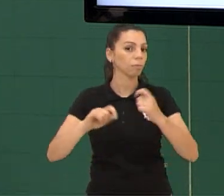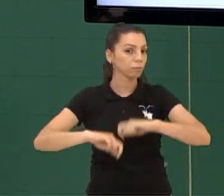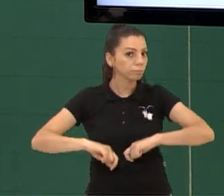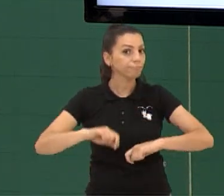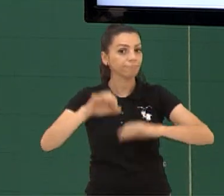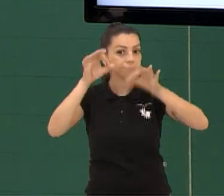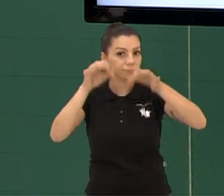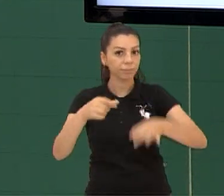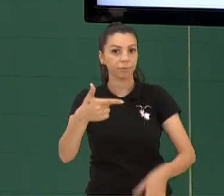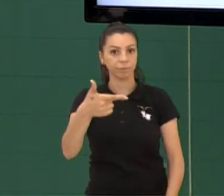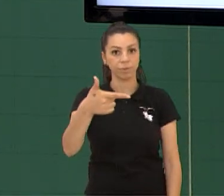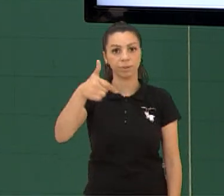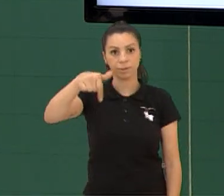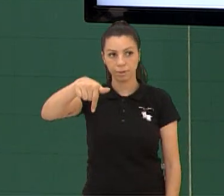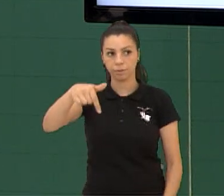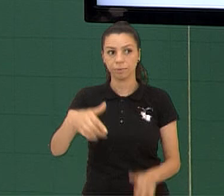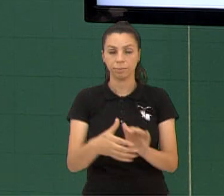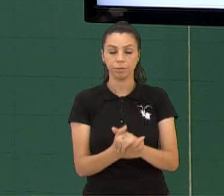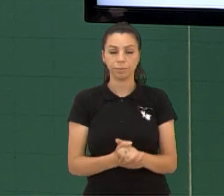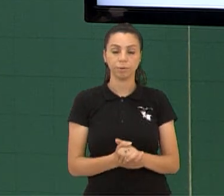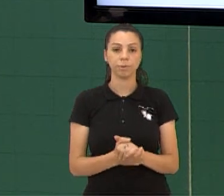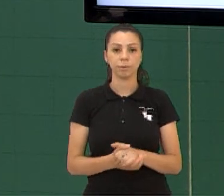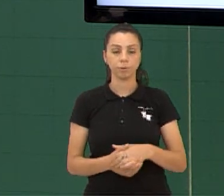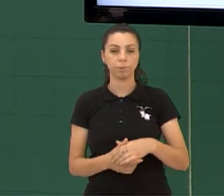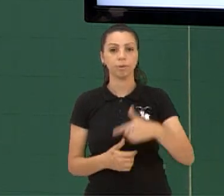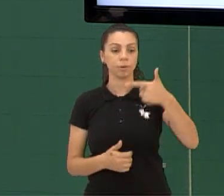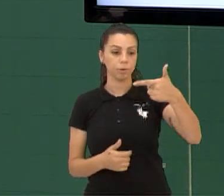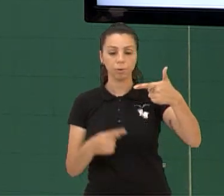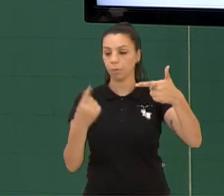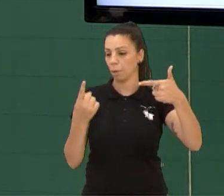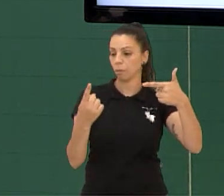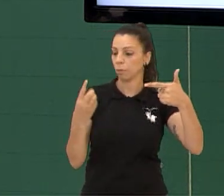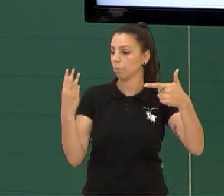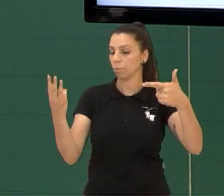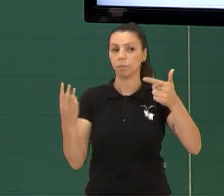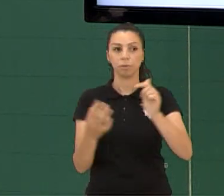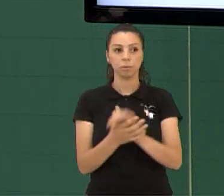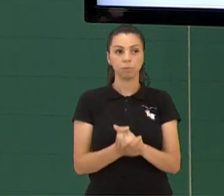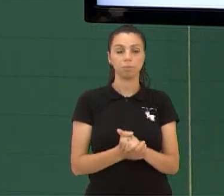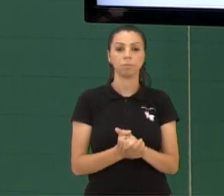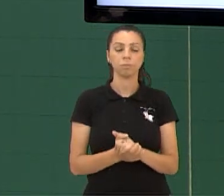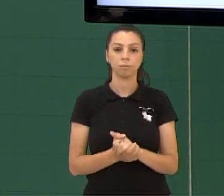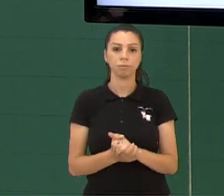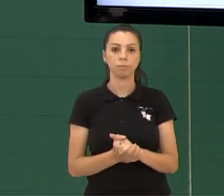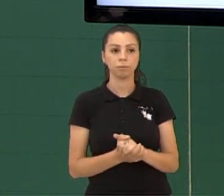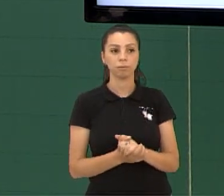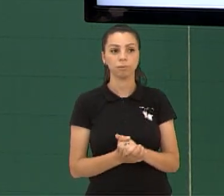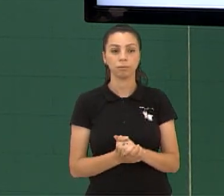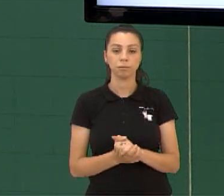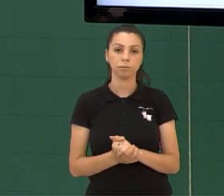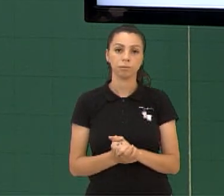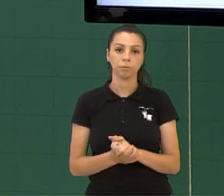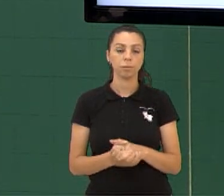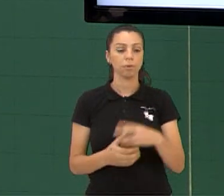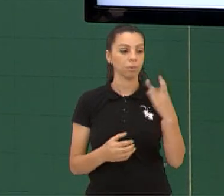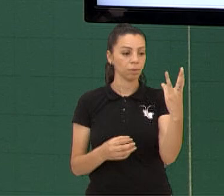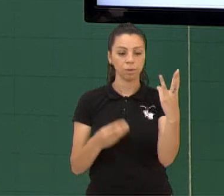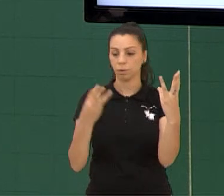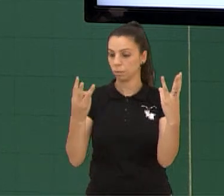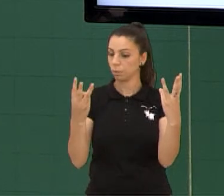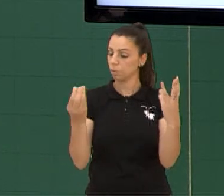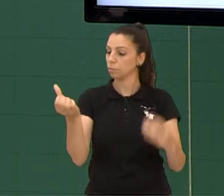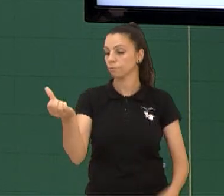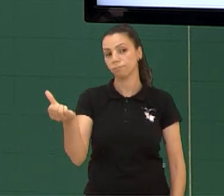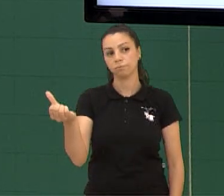Certinho. Vamos lá. 2 mais 1, 3. Esse 2 mais 1 aqui, 3. 3 mais 3,